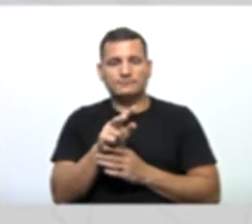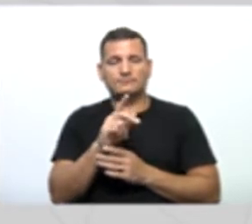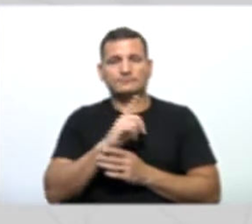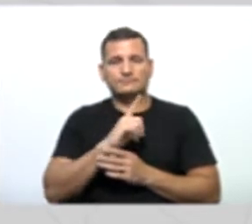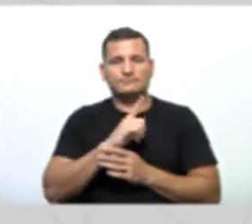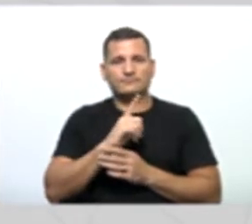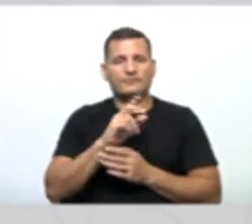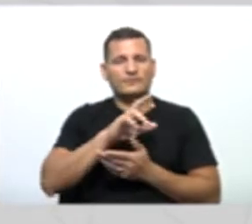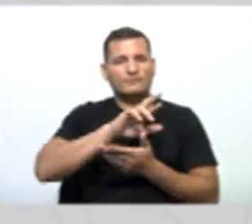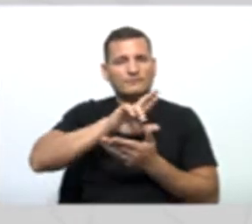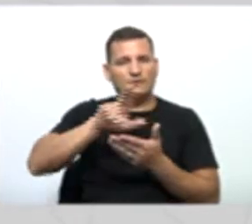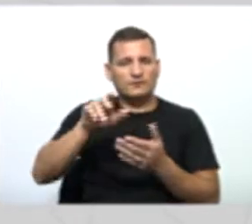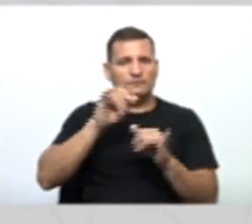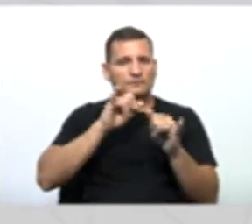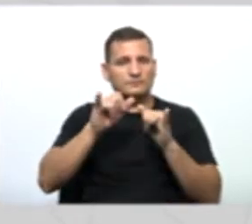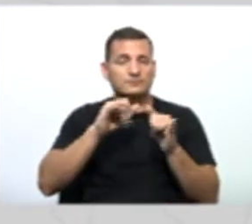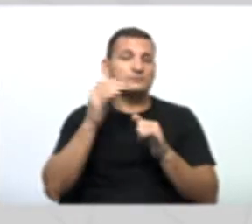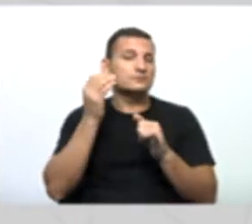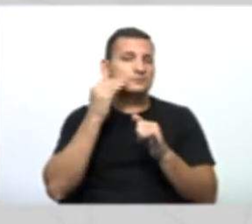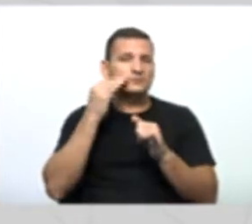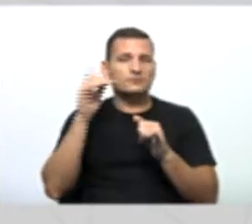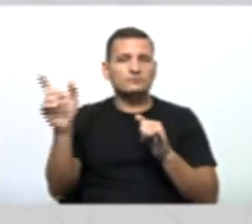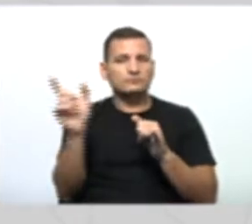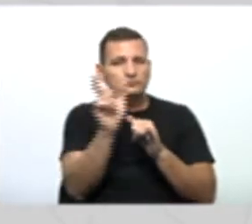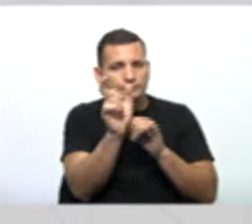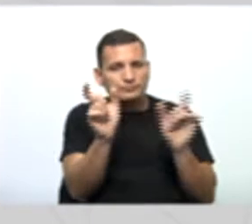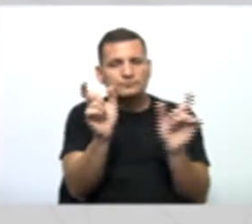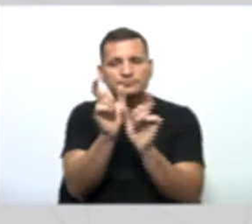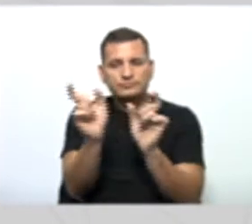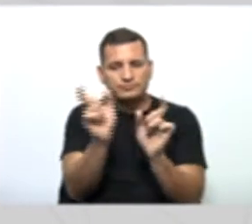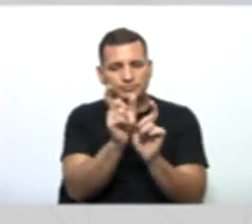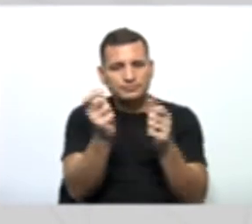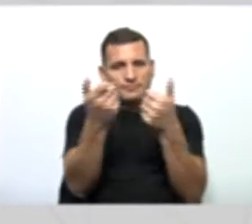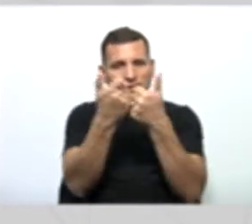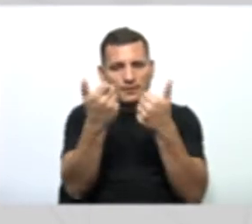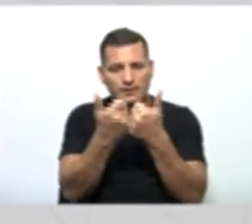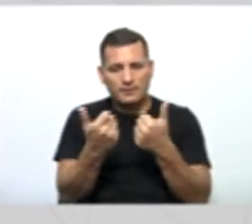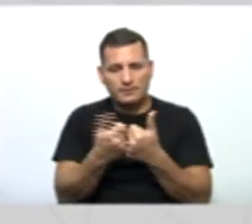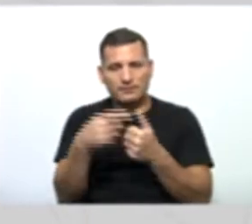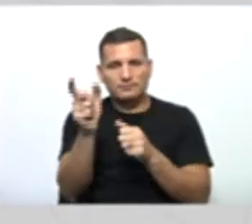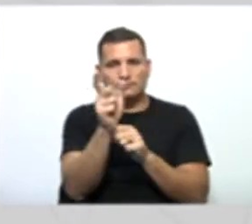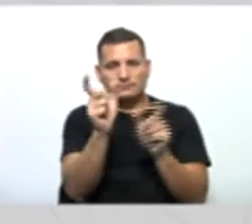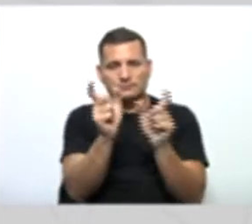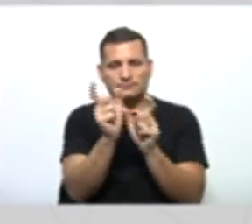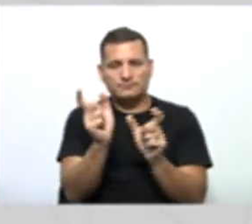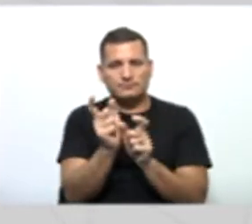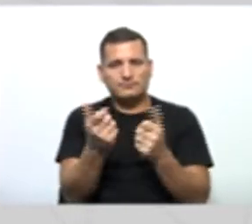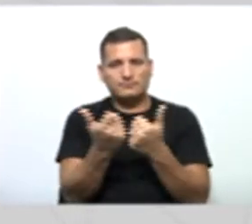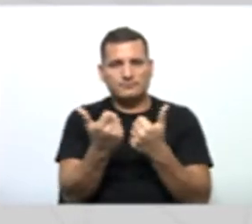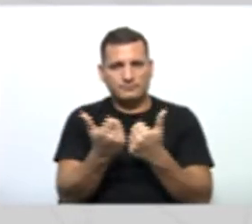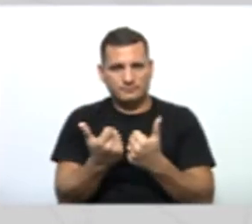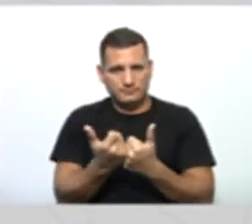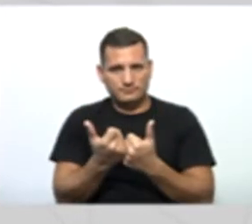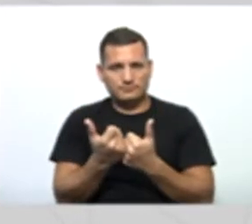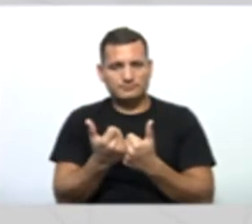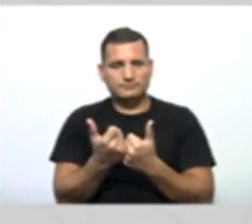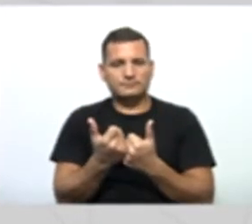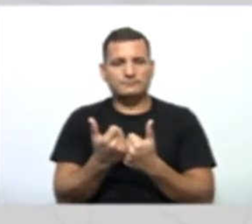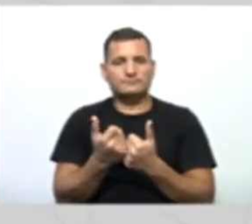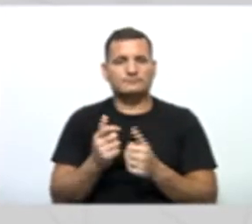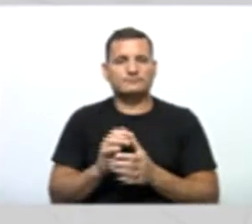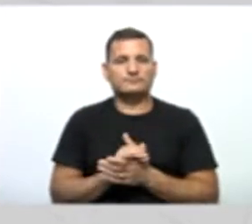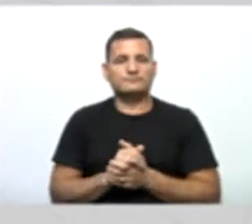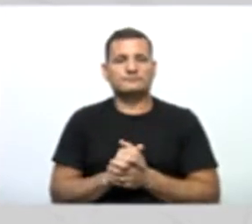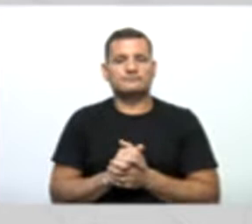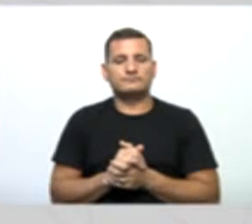várias informações, tentem agrupar ela e deixar ela visualmente mais próxima, certo?